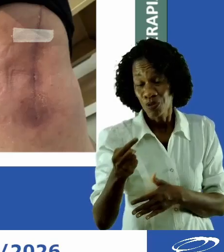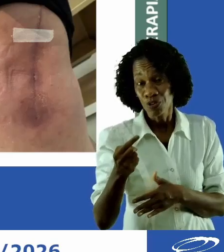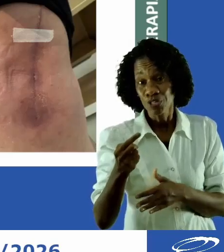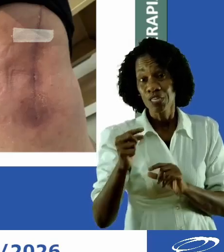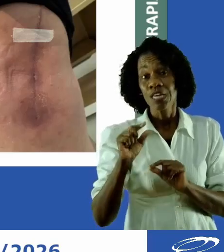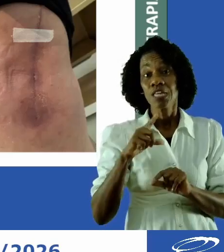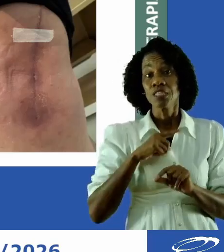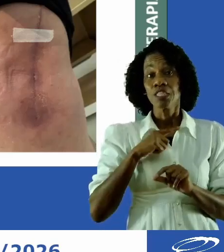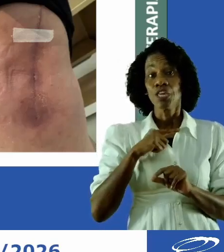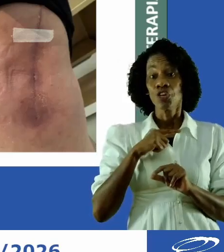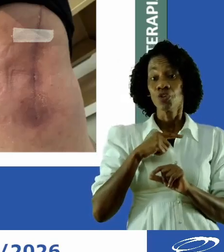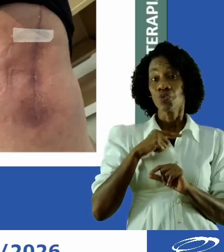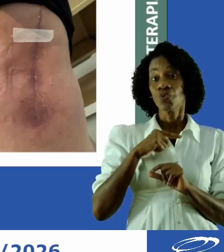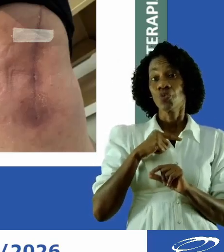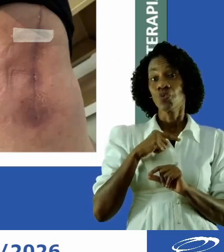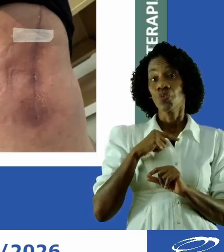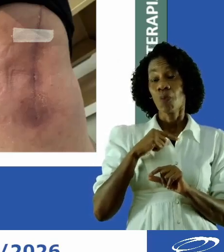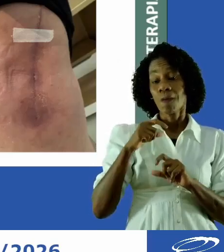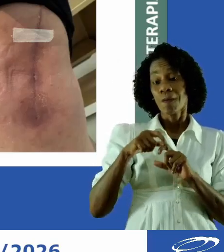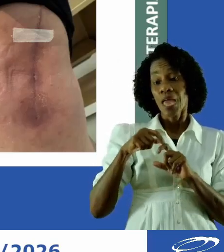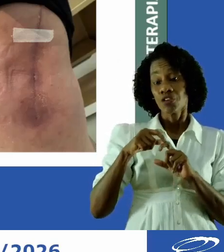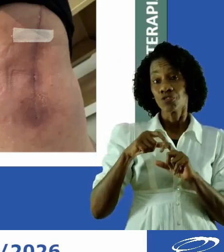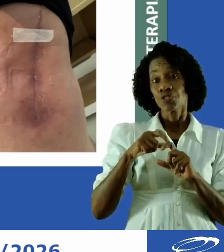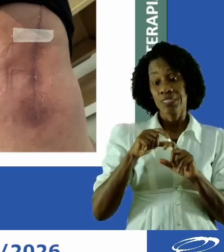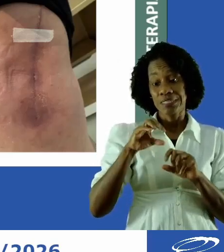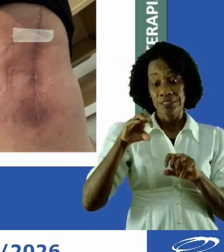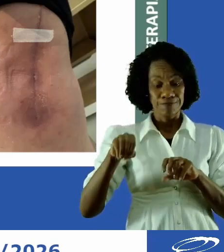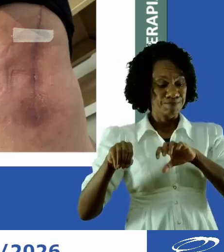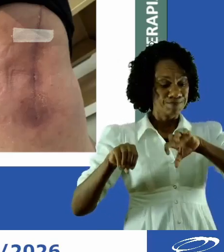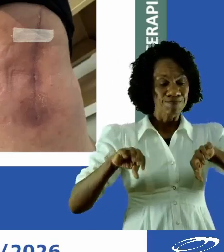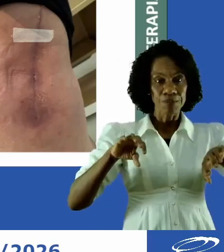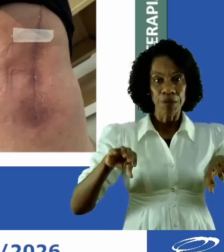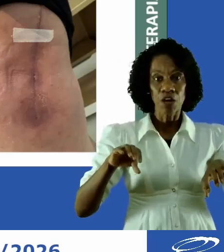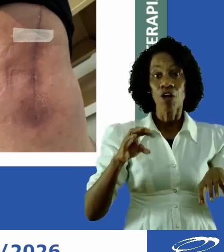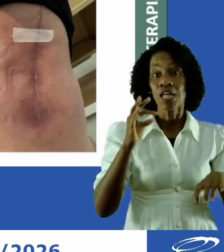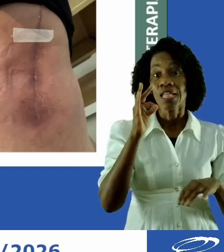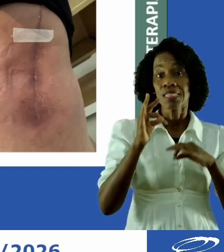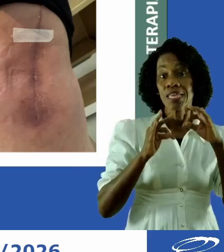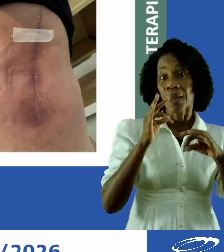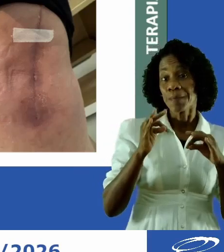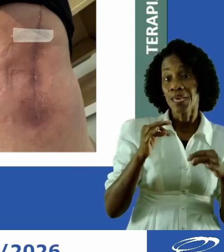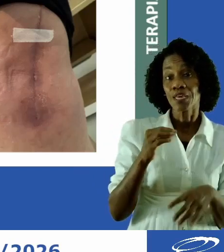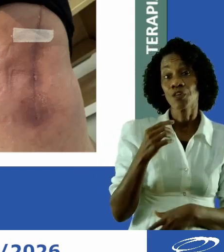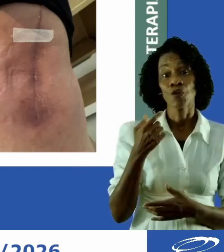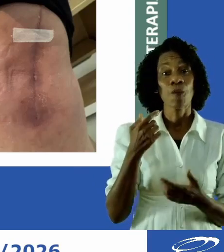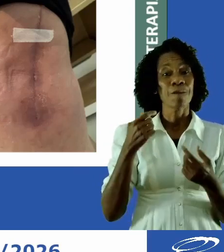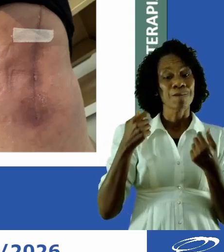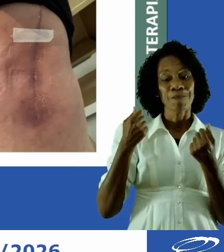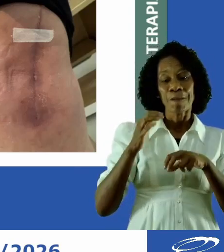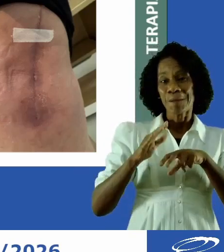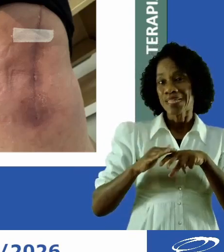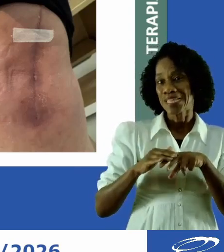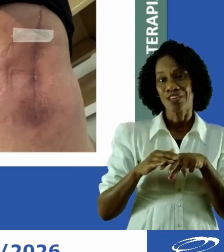em que ele separa o que é terapia antibiótica supressiva, quando aquele paciente não tem condições cirúrgicas, quando não